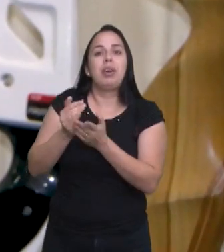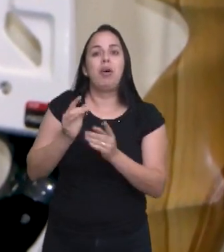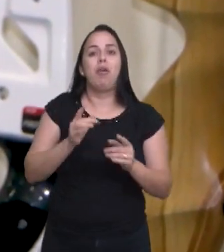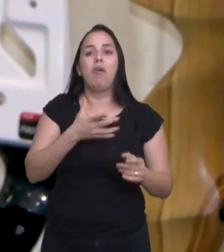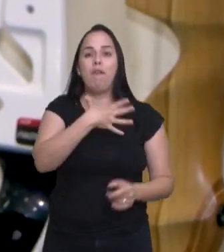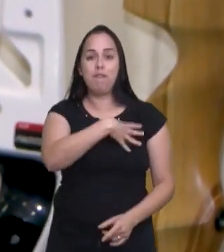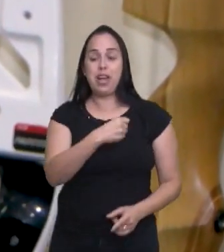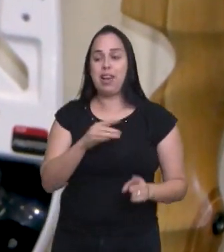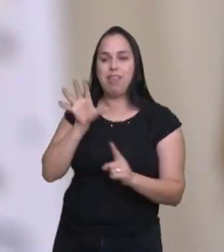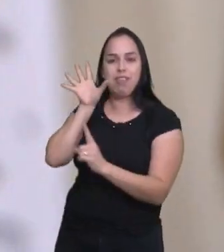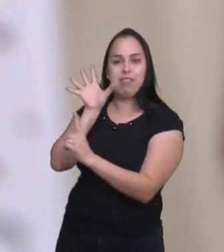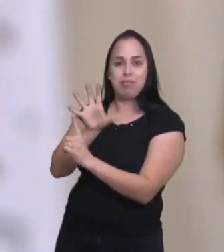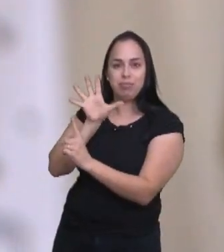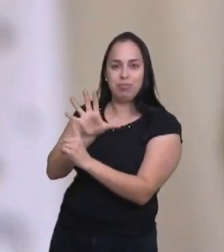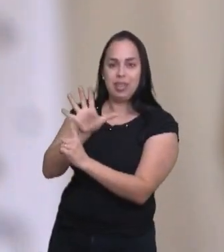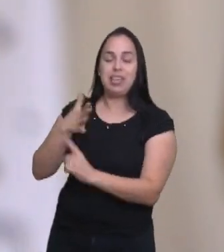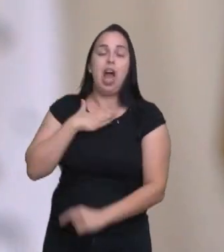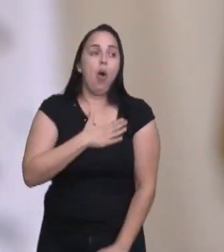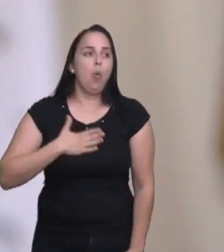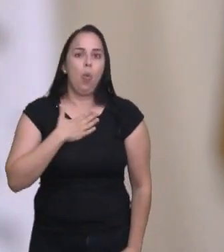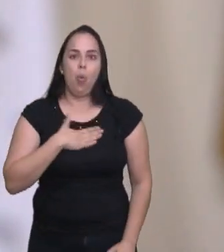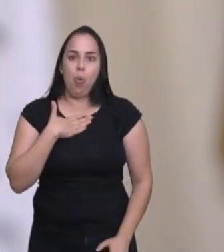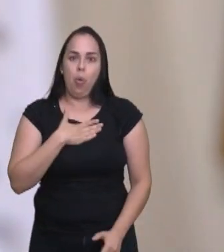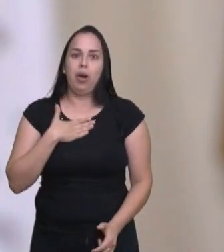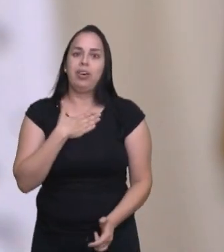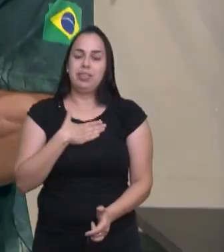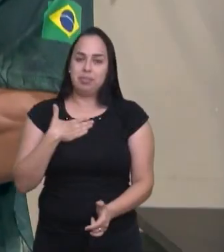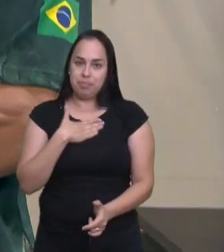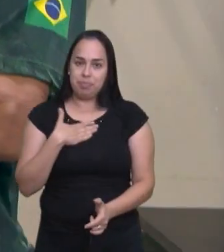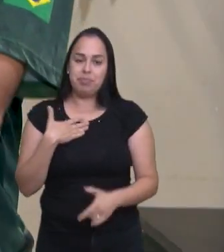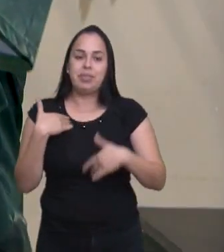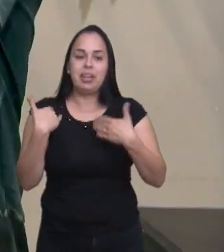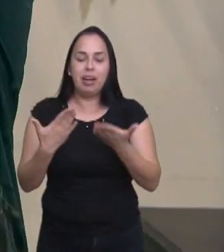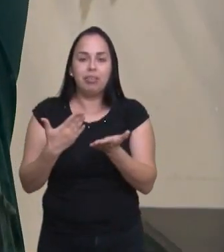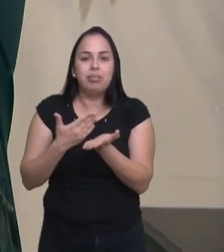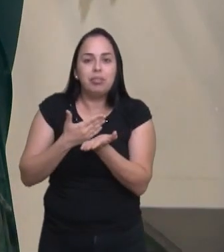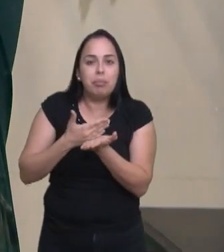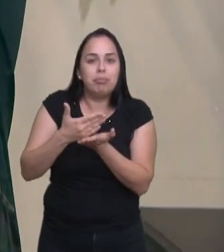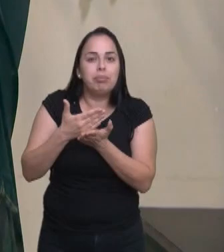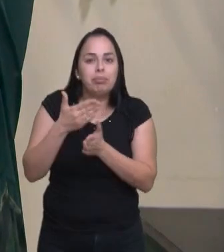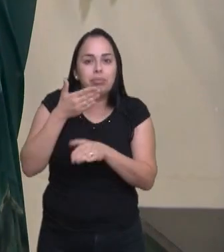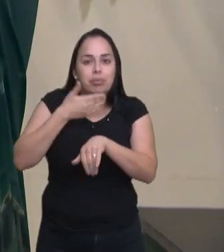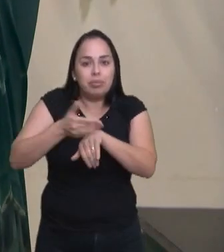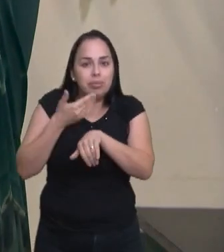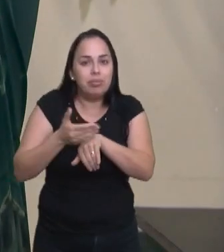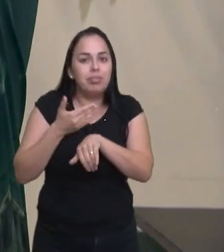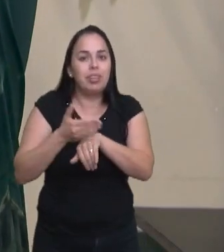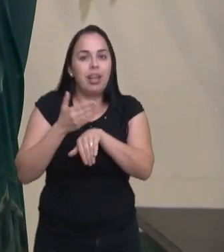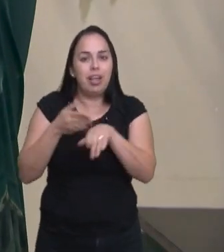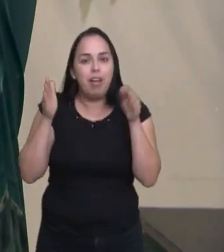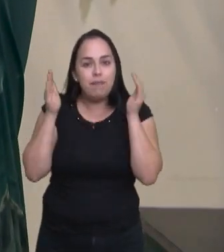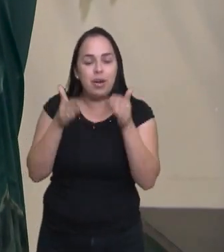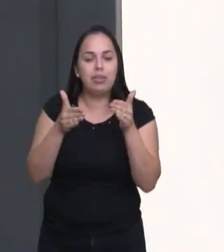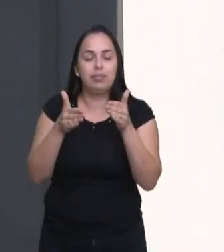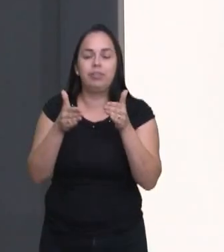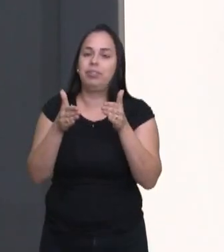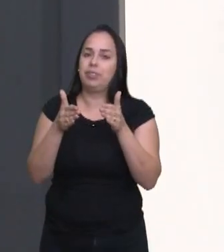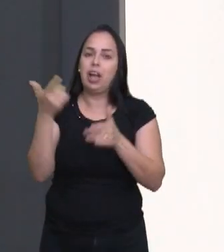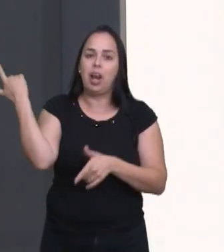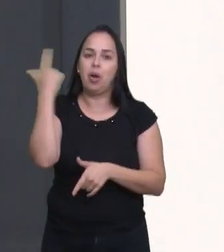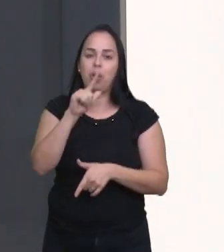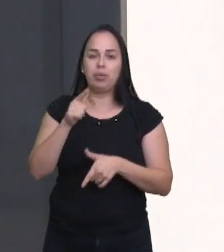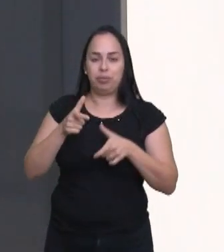por influência do filho, tomou gosto e não parou mais. E todo esse período de treinamento e dedicação ao esporte